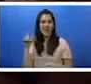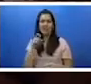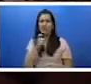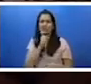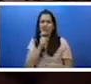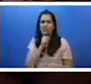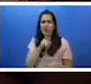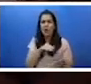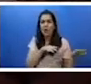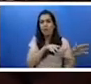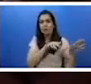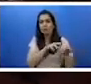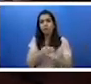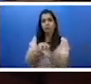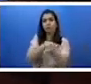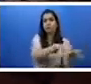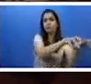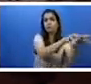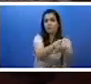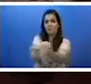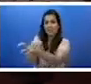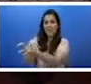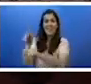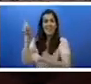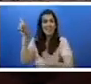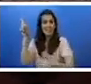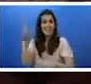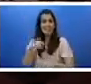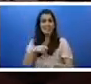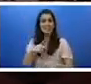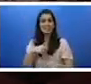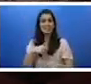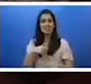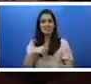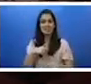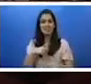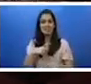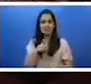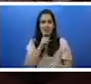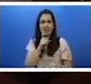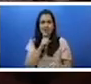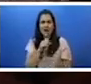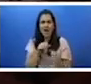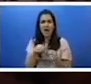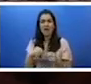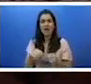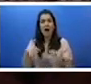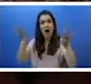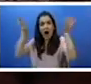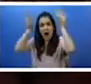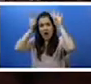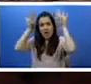do Frozen, né? O Svel, que ele tinha o quê? Isso,